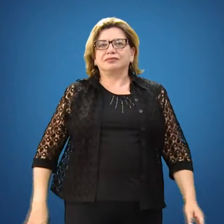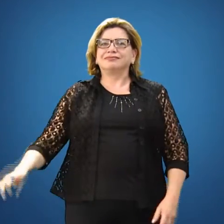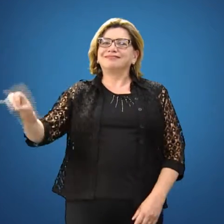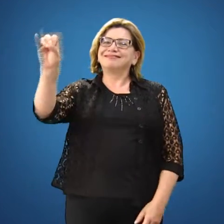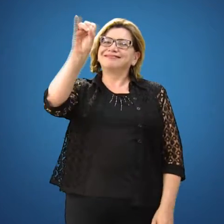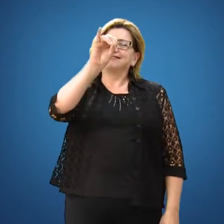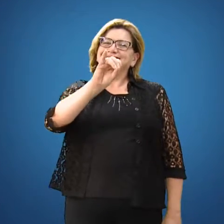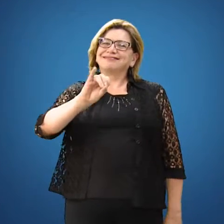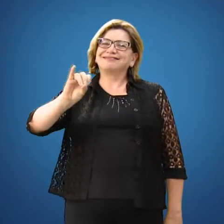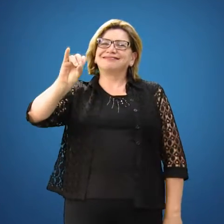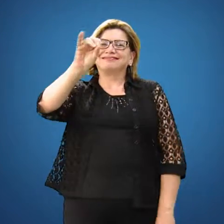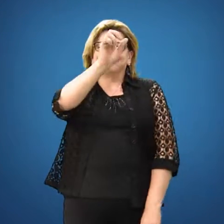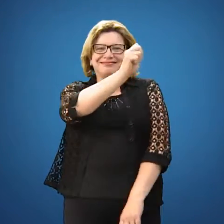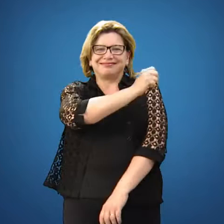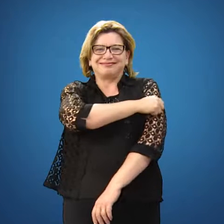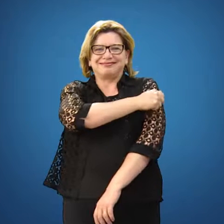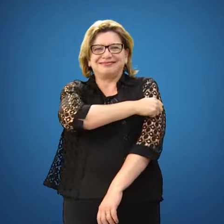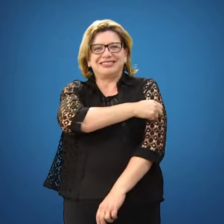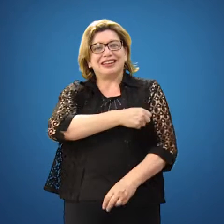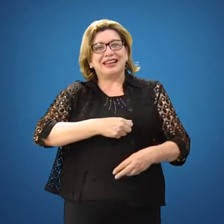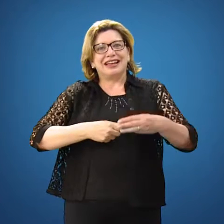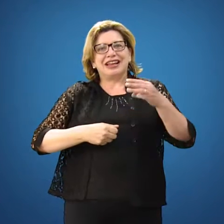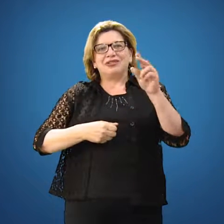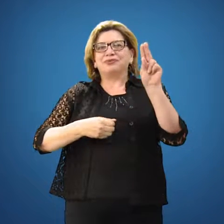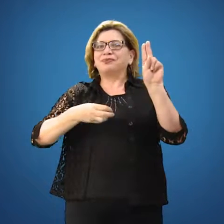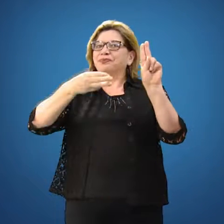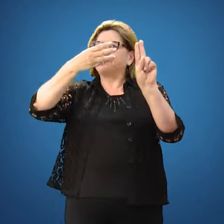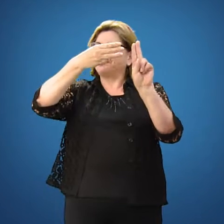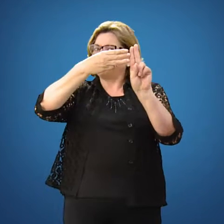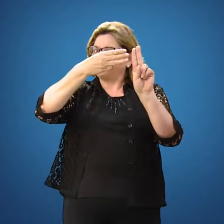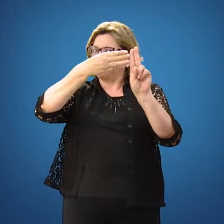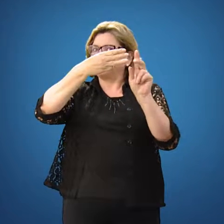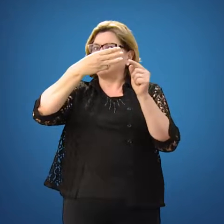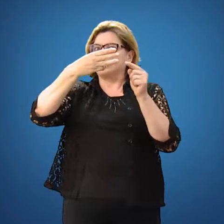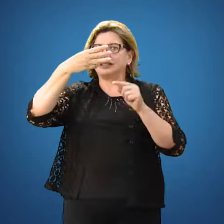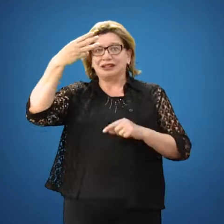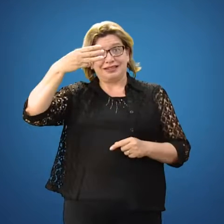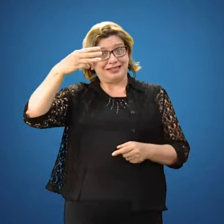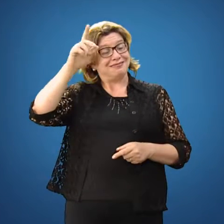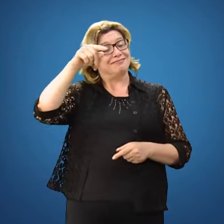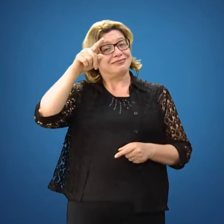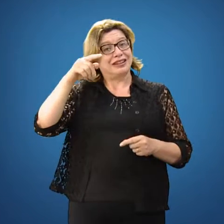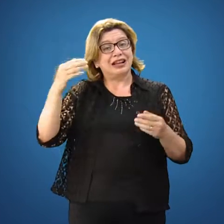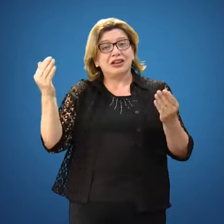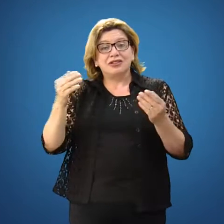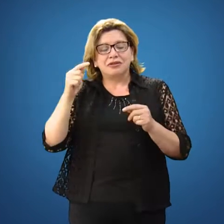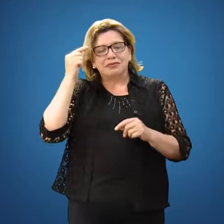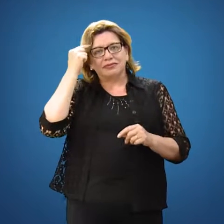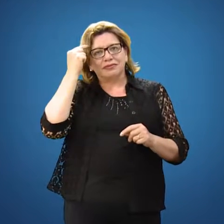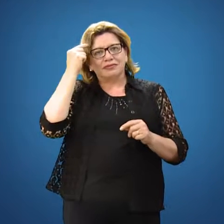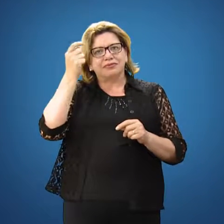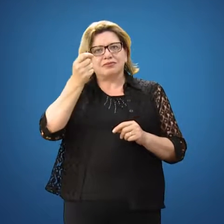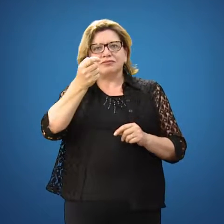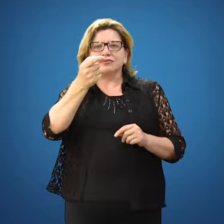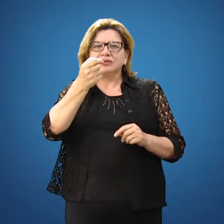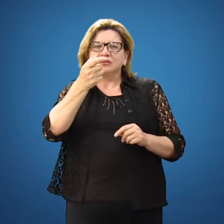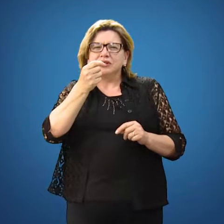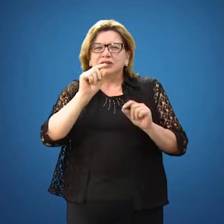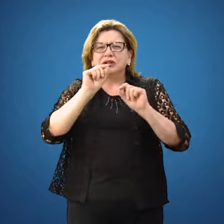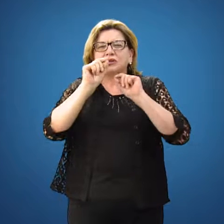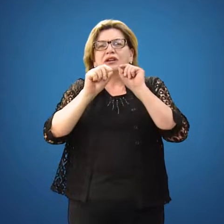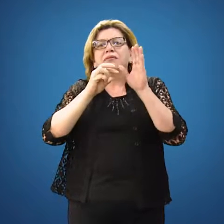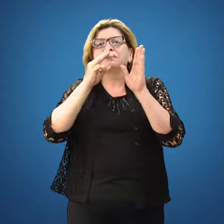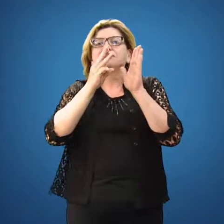Olá, alunos! Nessa terceira unidade dos nossos estudos, vamos refletir um pouquinho sobre as questões